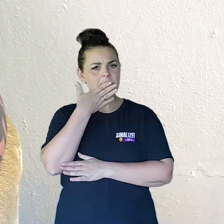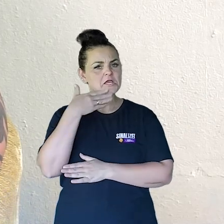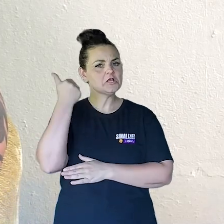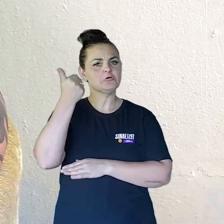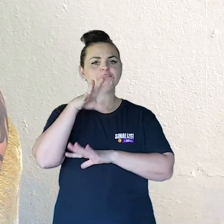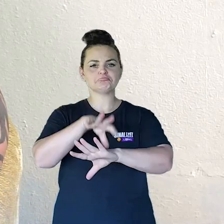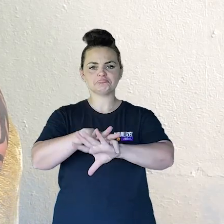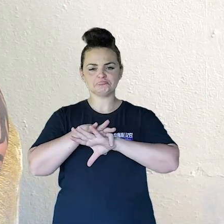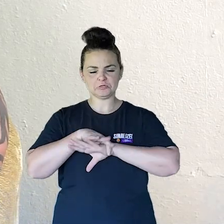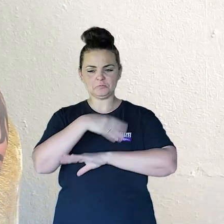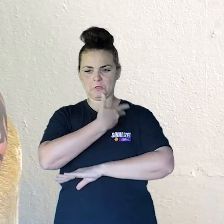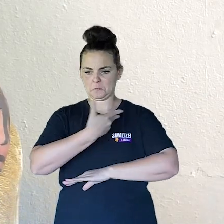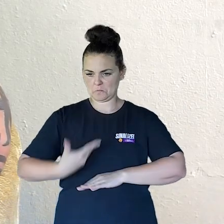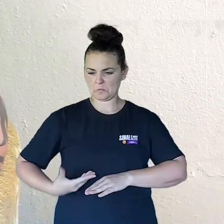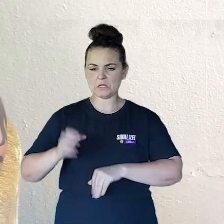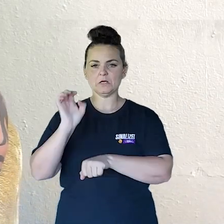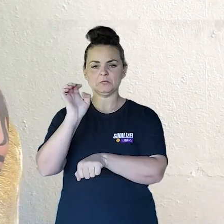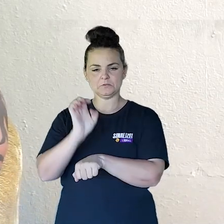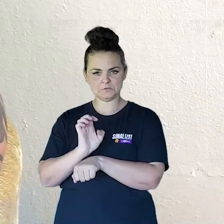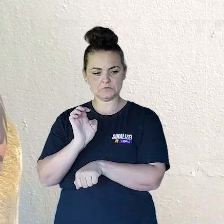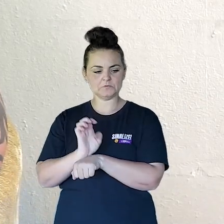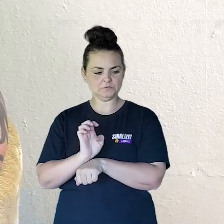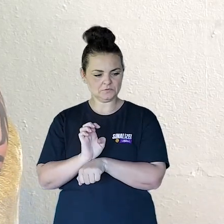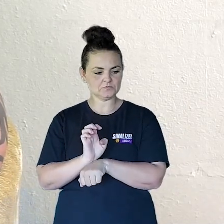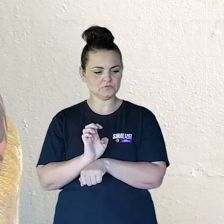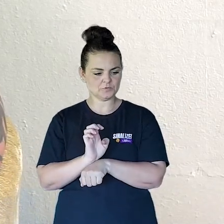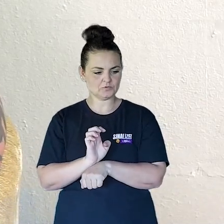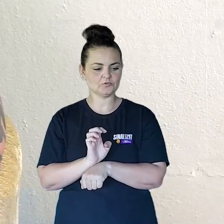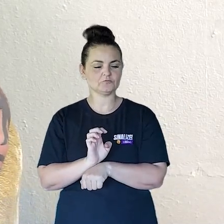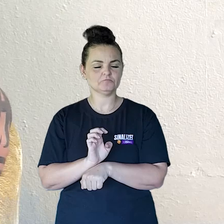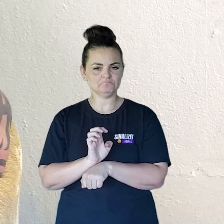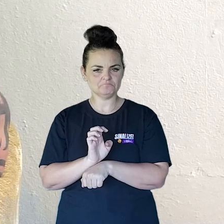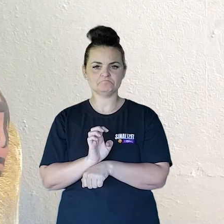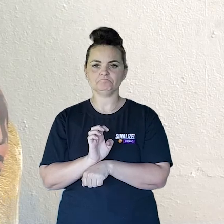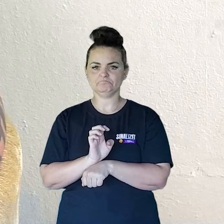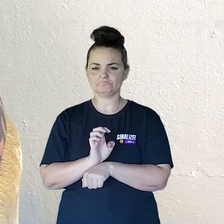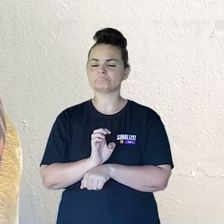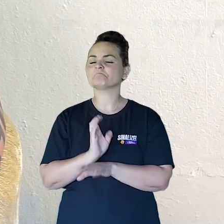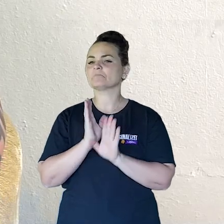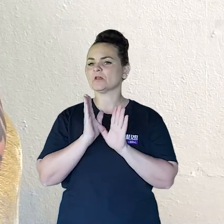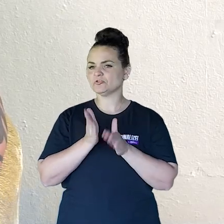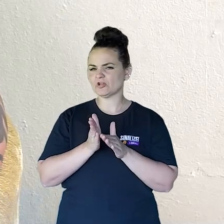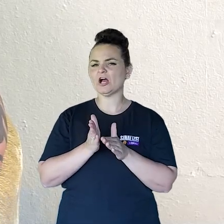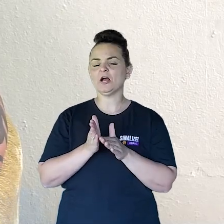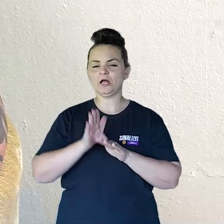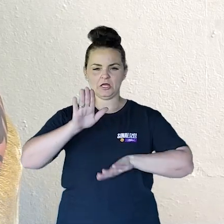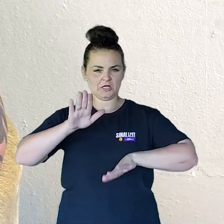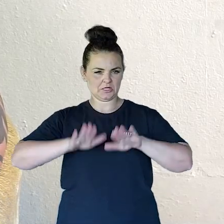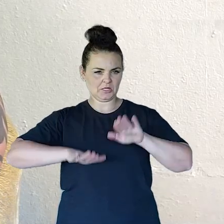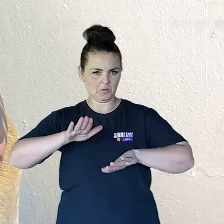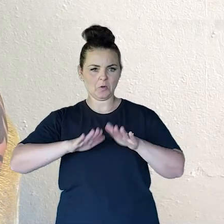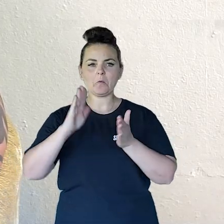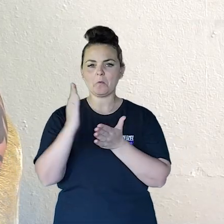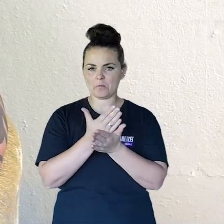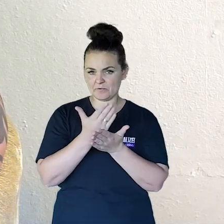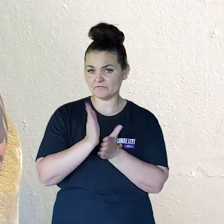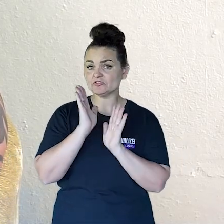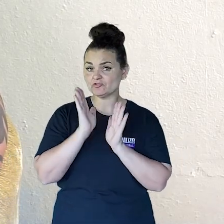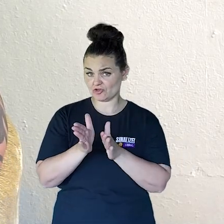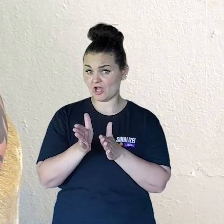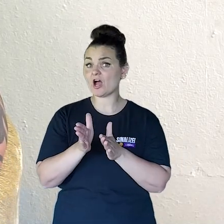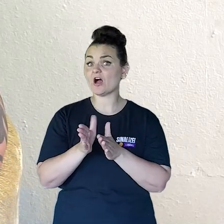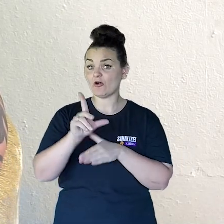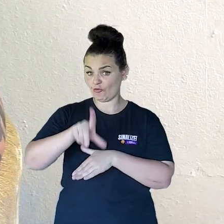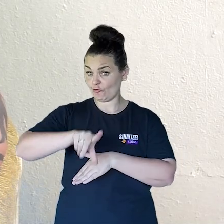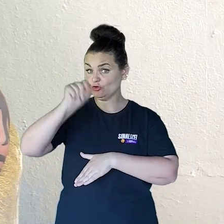estado, tá, quiçá do país, como já foi eleito em algumas vezes, mas